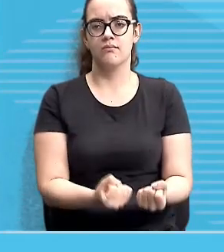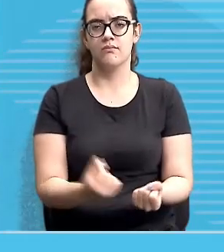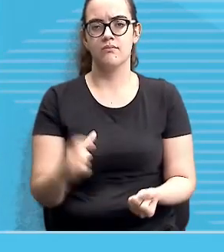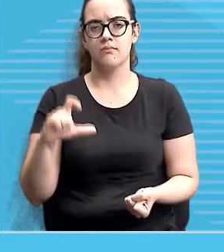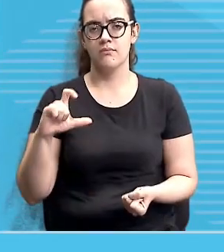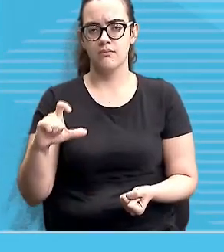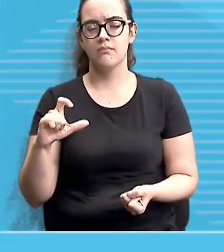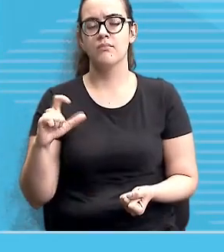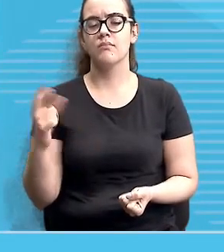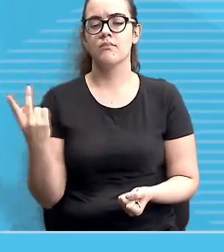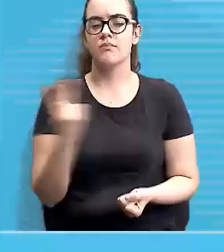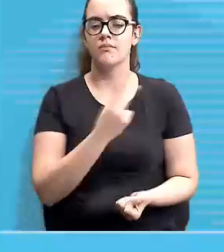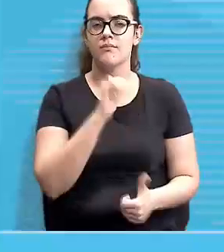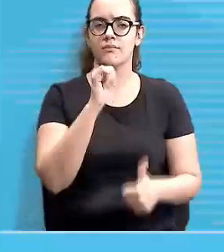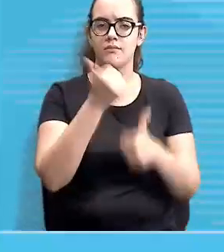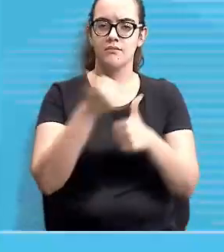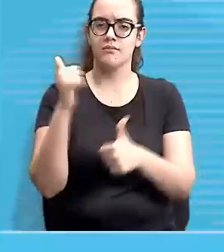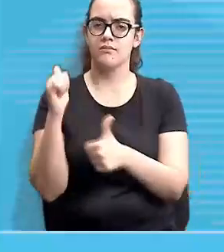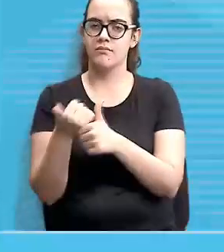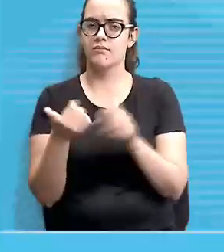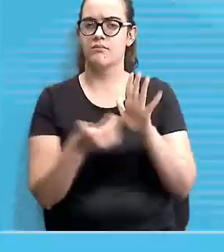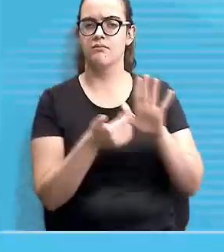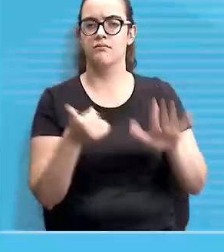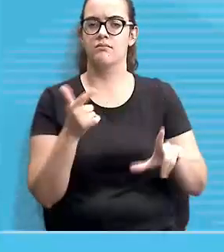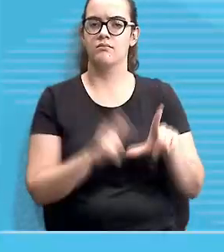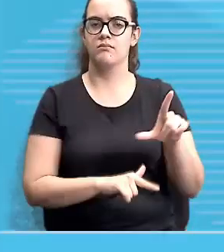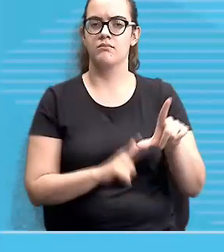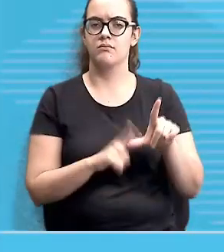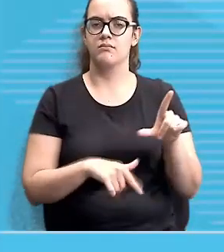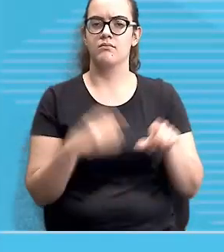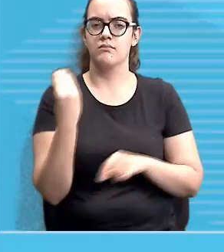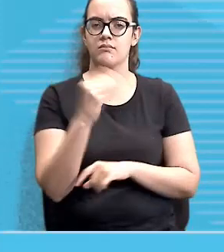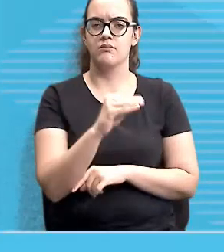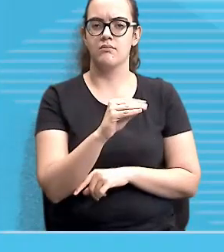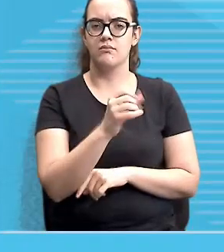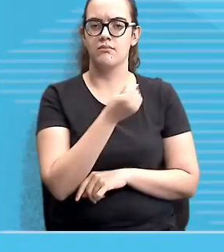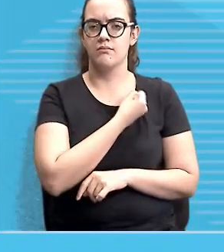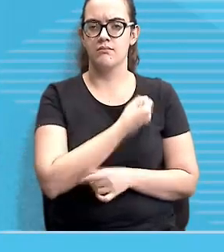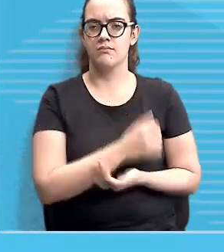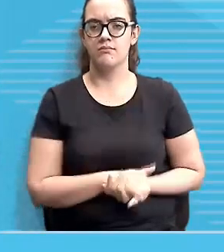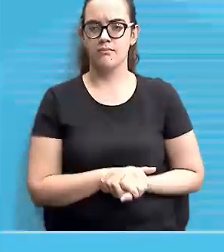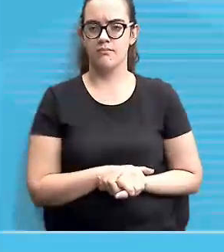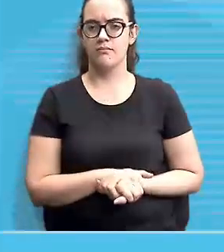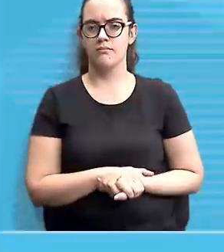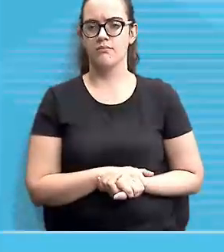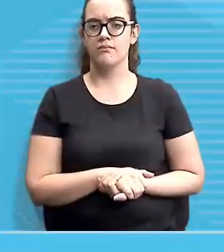e é igual a massa dela que é 400